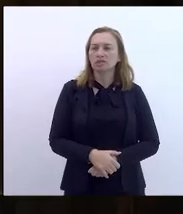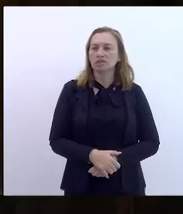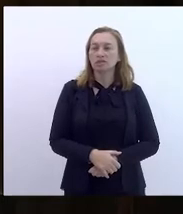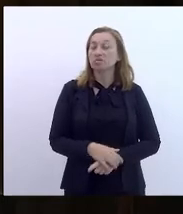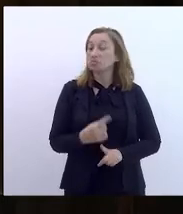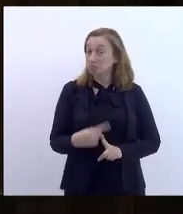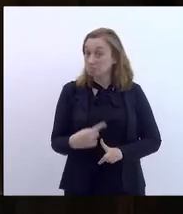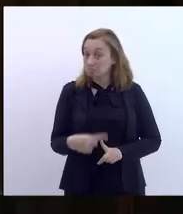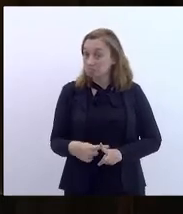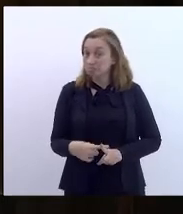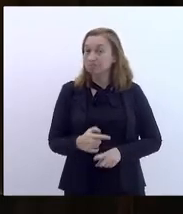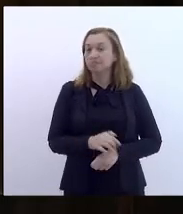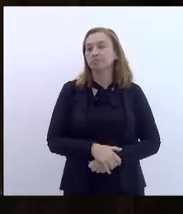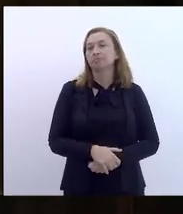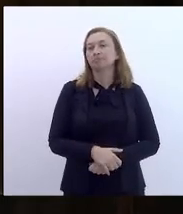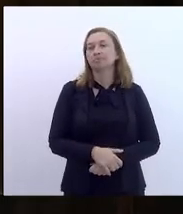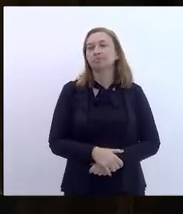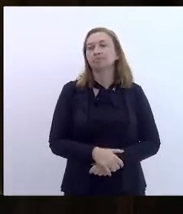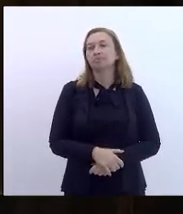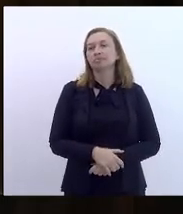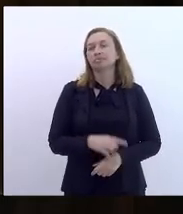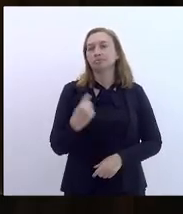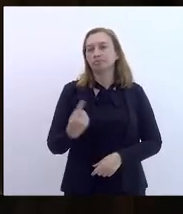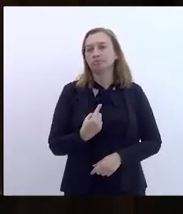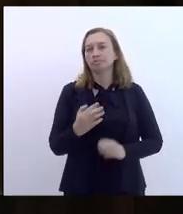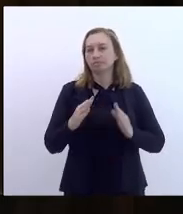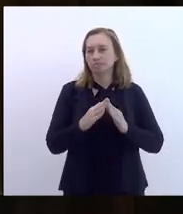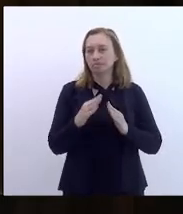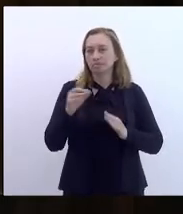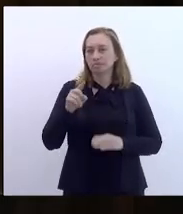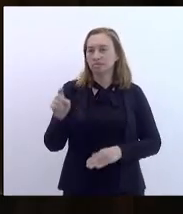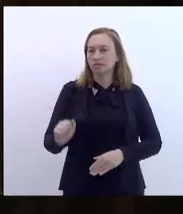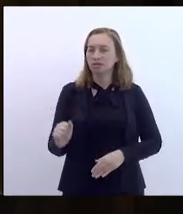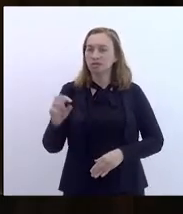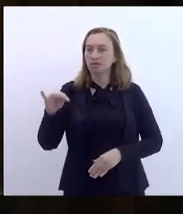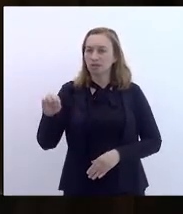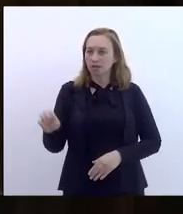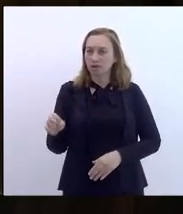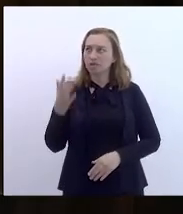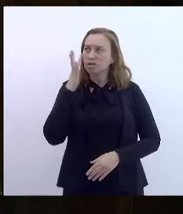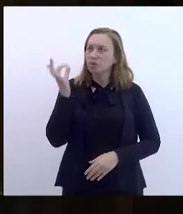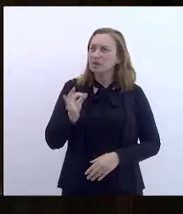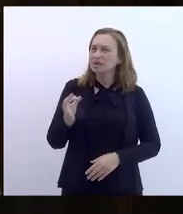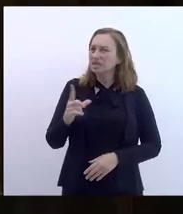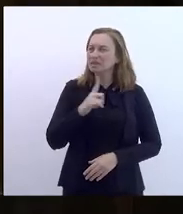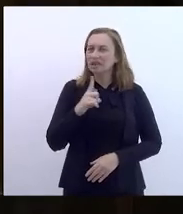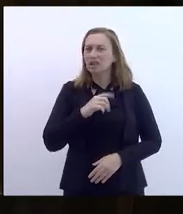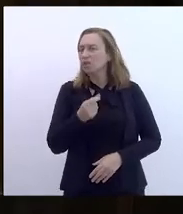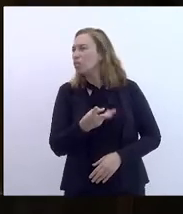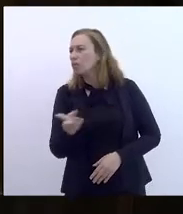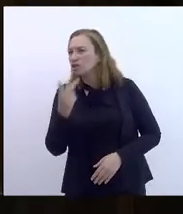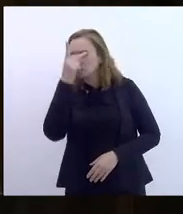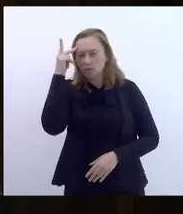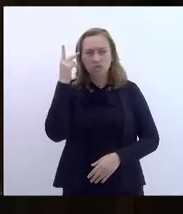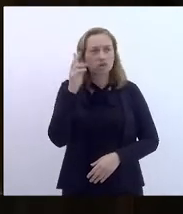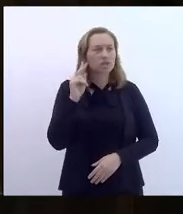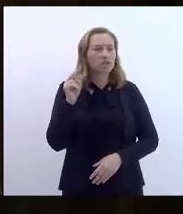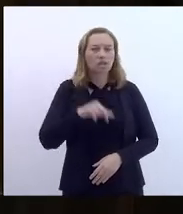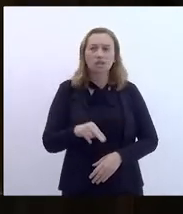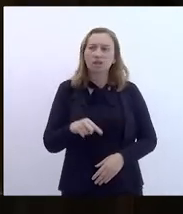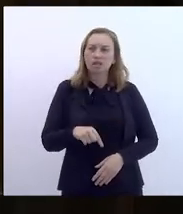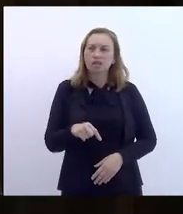é porque é a gente quer morador da Zona Oeste eu acho que aqui não sei se tem a quantidade não consigo mensurar